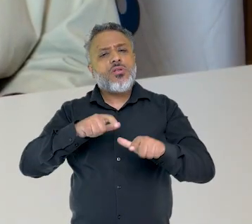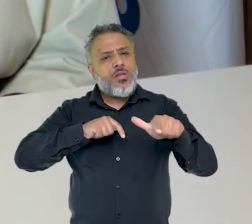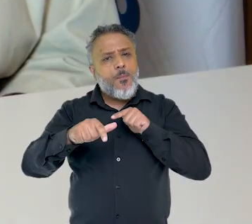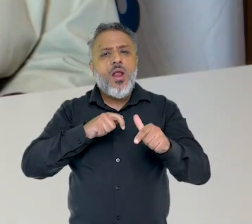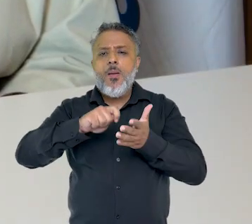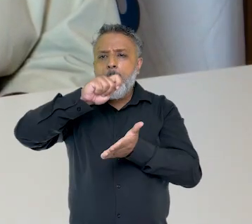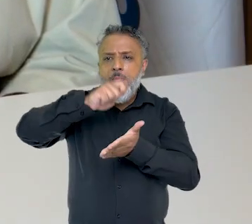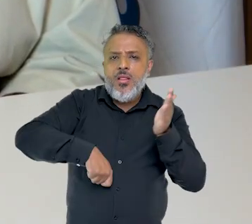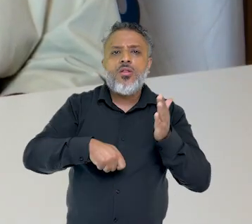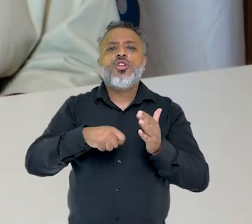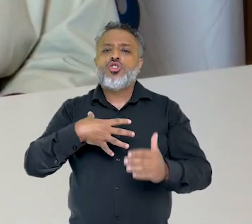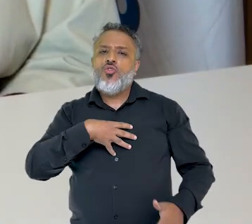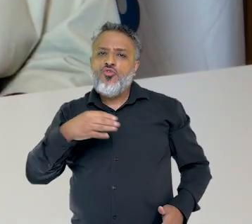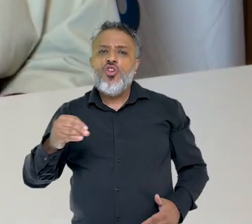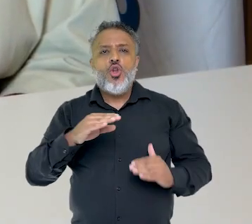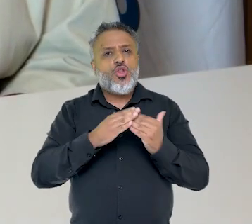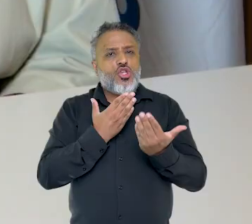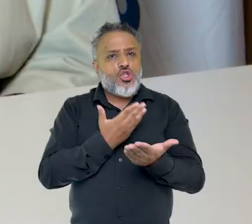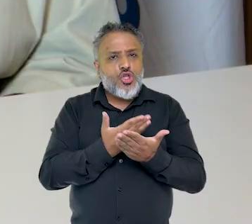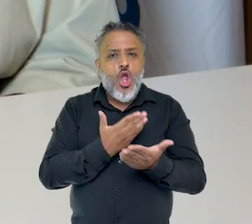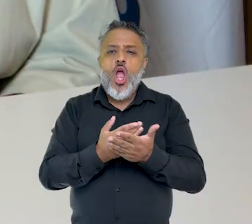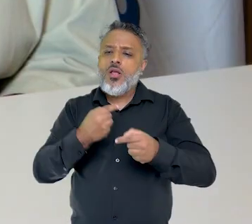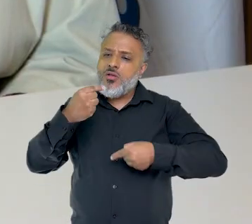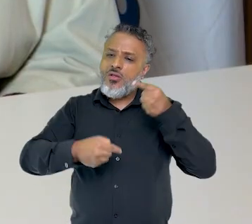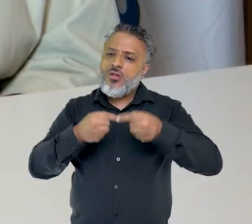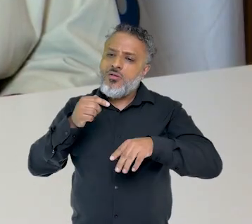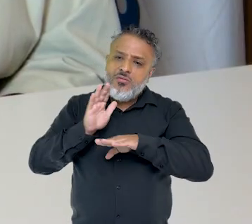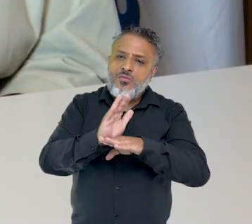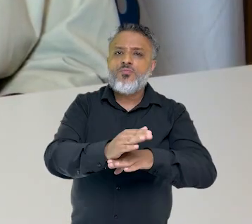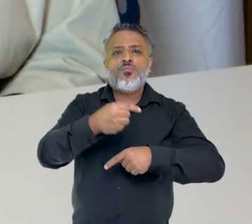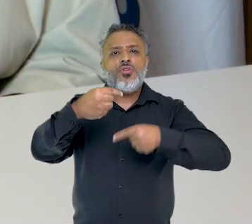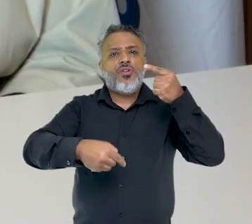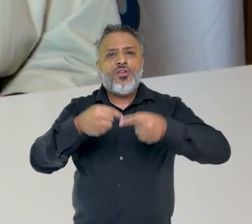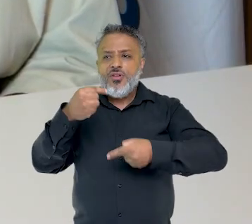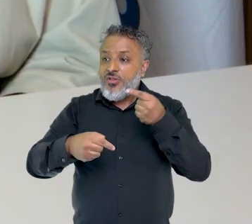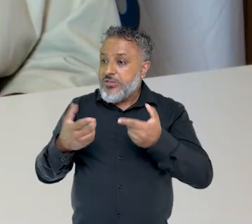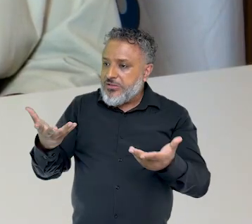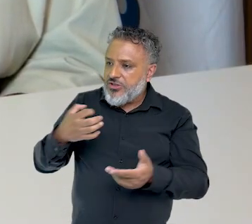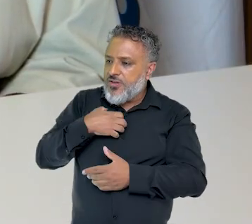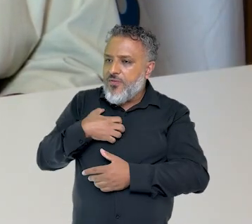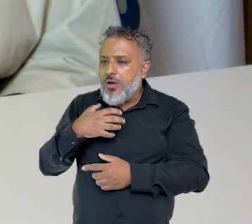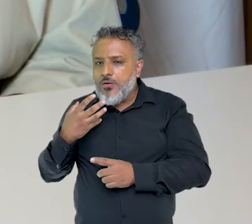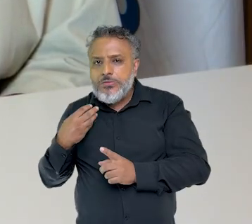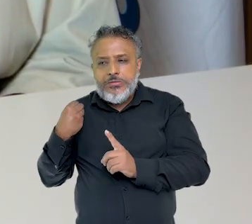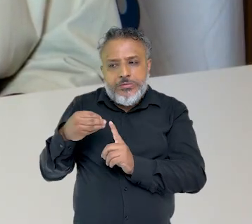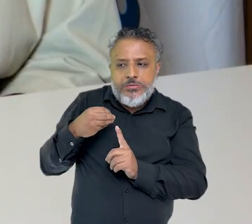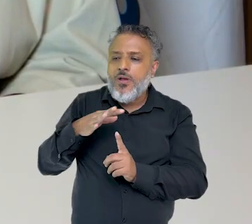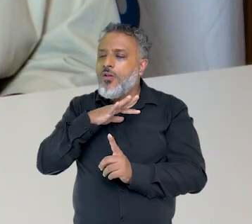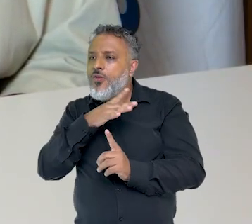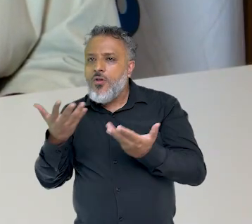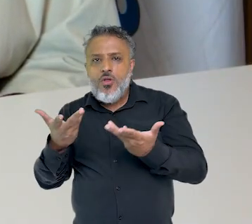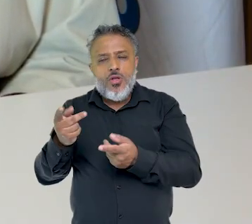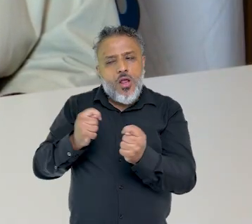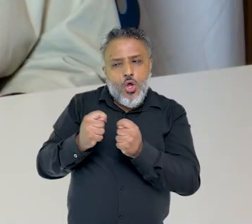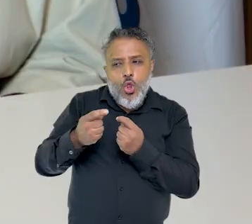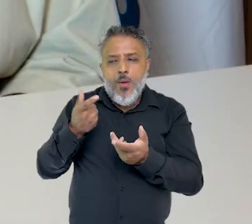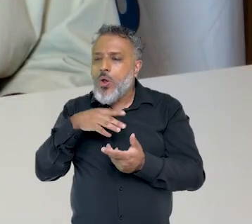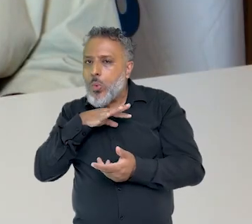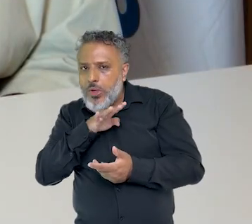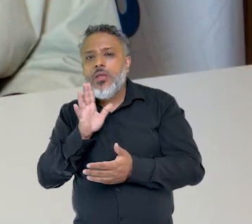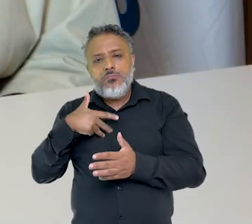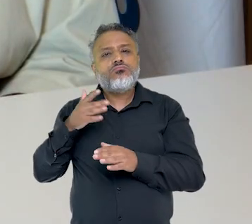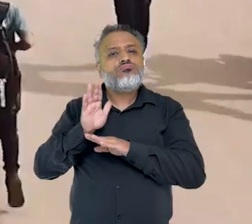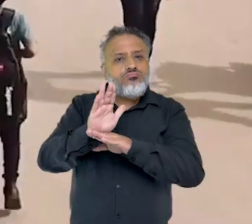filhos em escolas, acessar as políticas de assistência social, se estiverem numa situação de hipossuficiência econômica, dentre